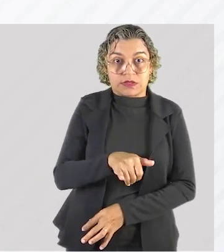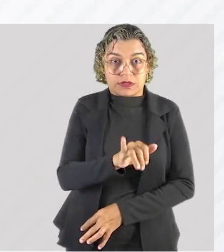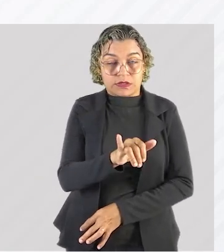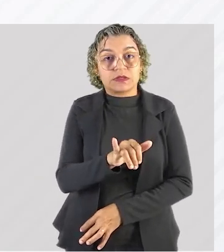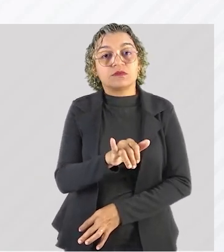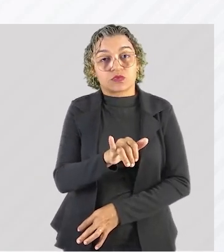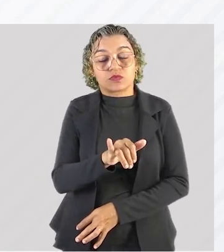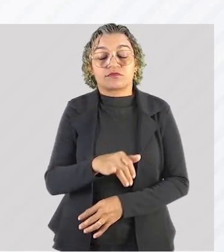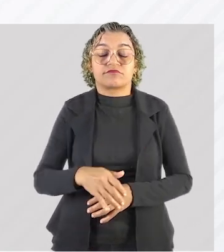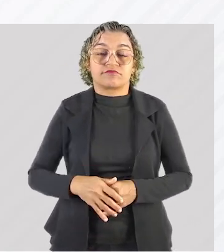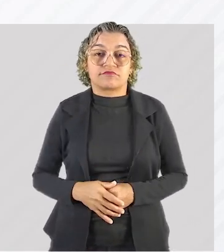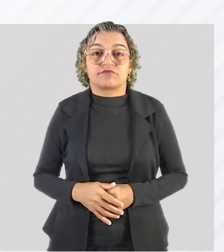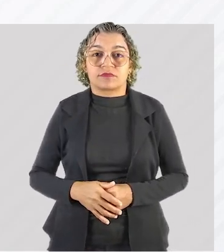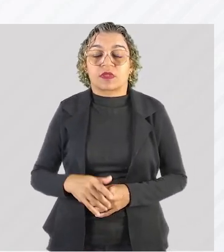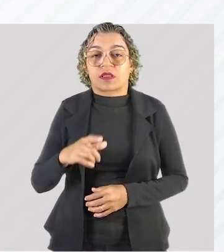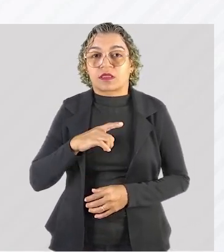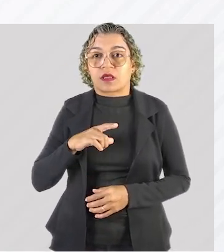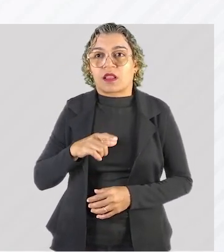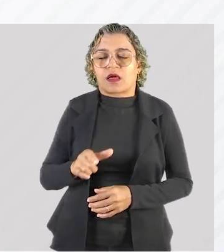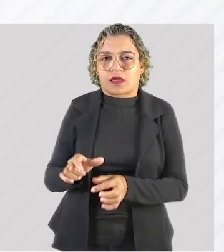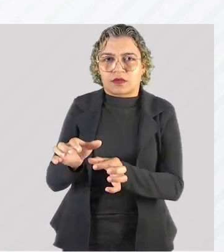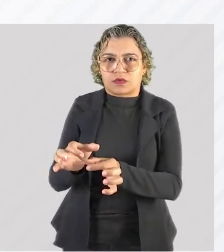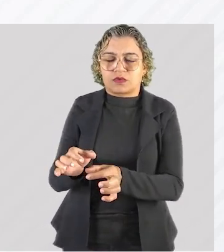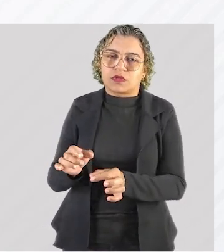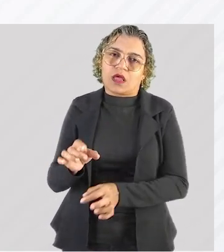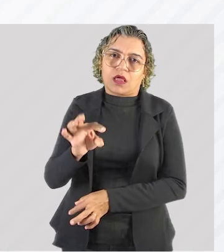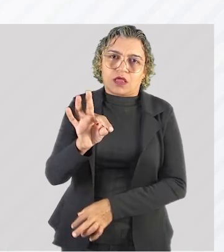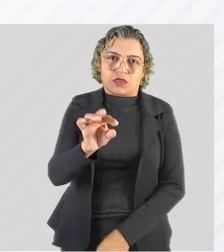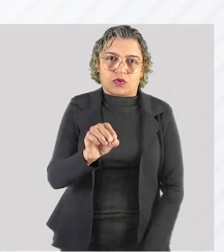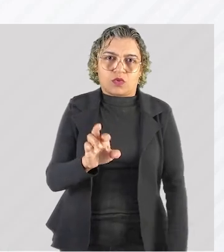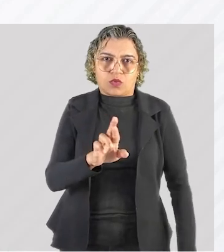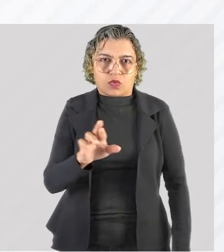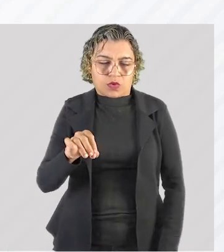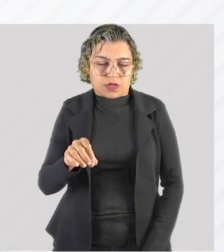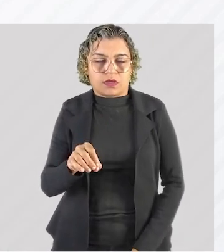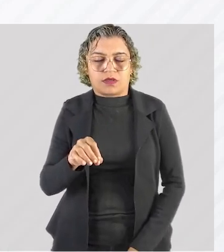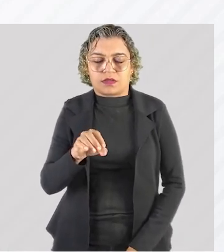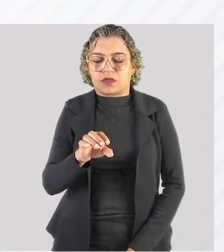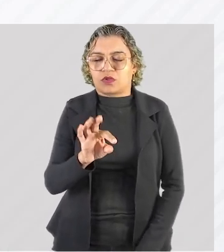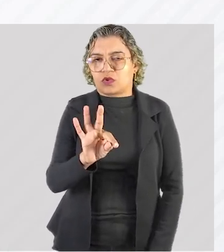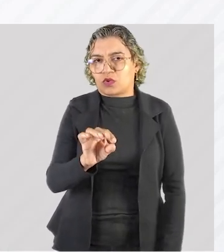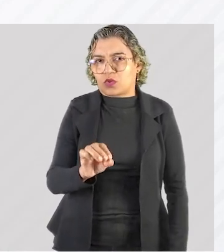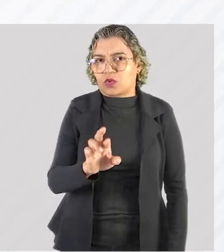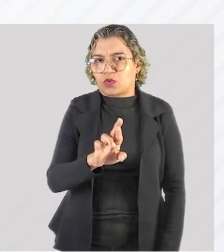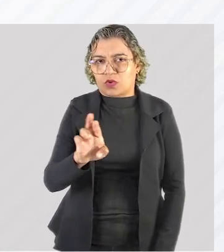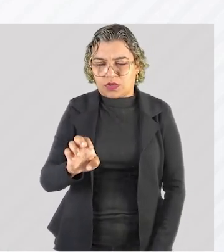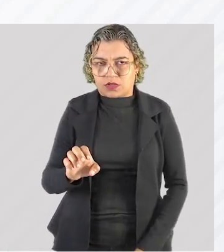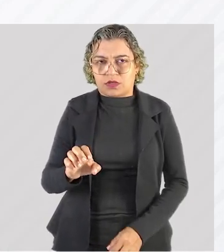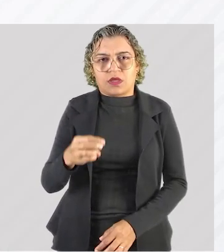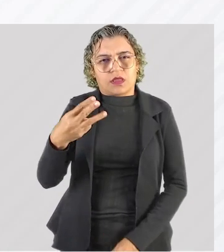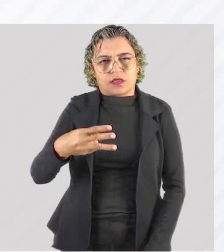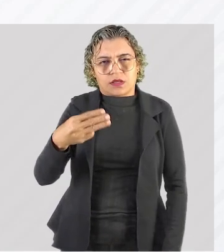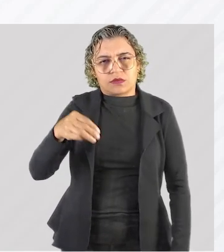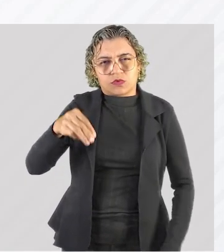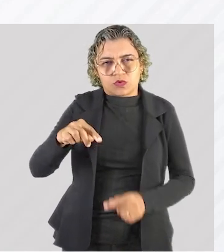aeronave registrada nessa torre de controle T minutos após o início dos procedimentos de pouso.